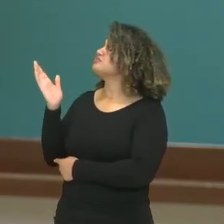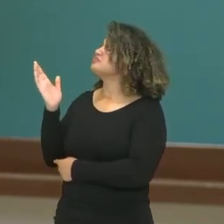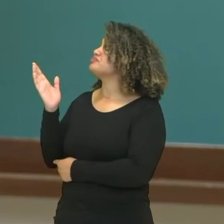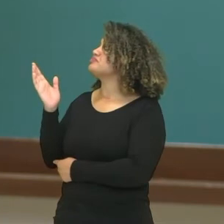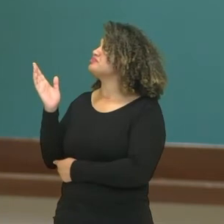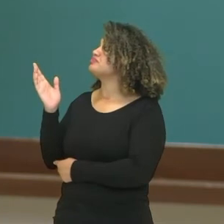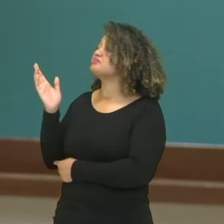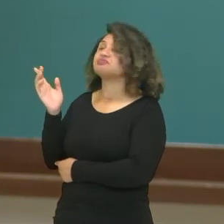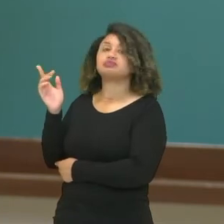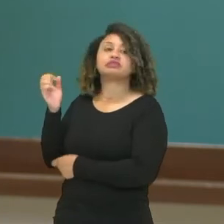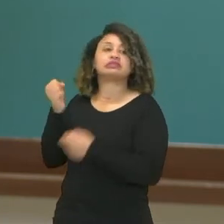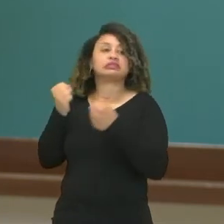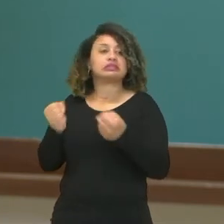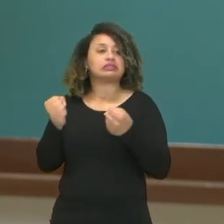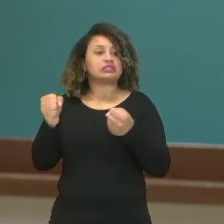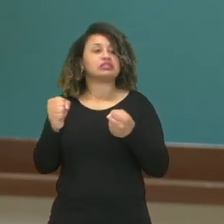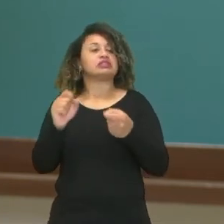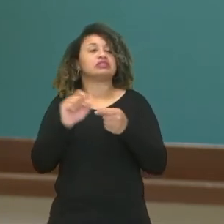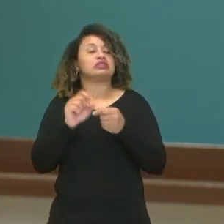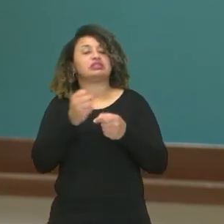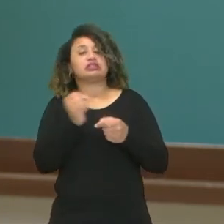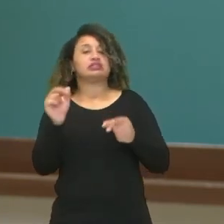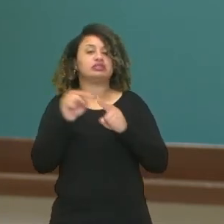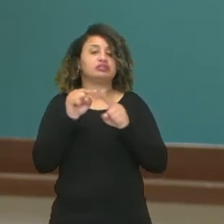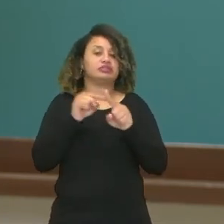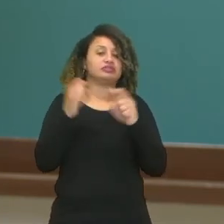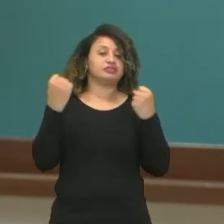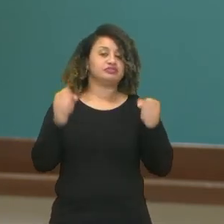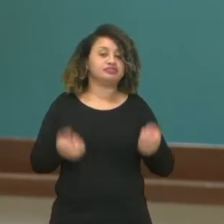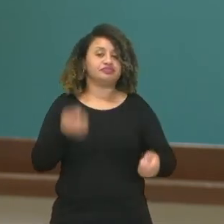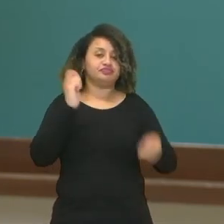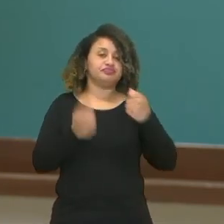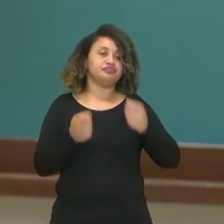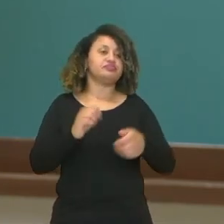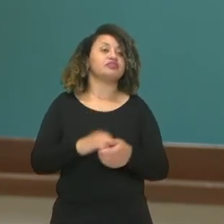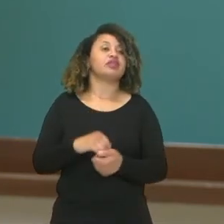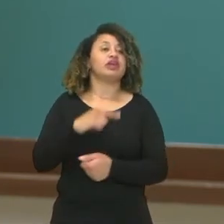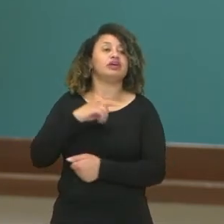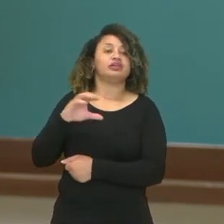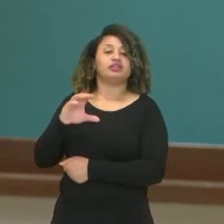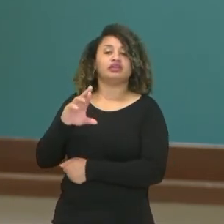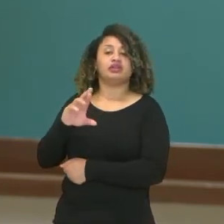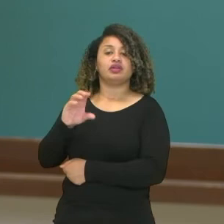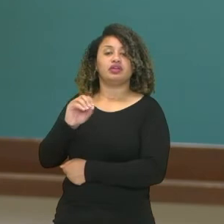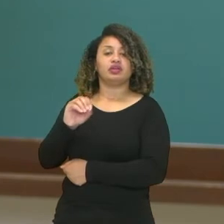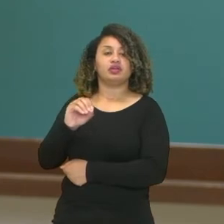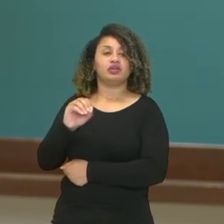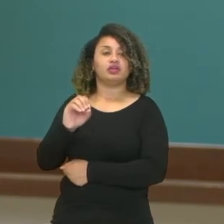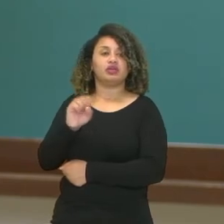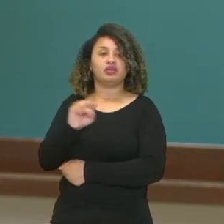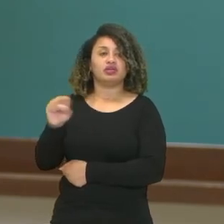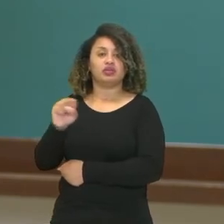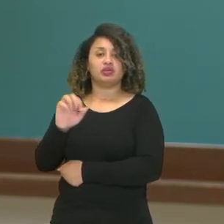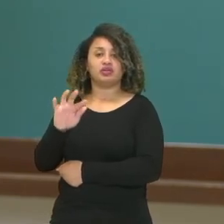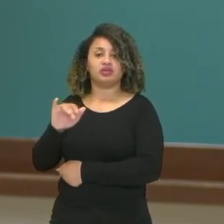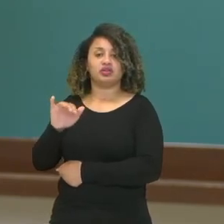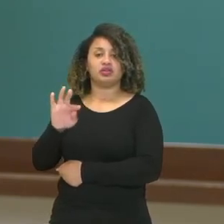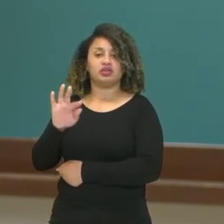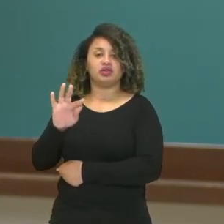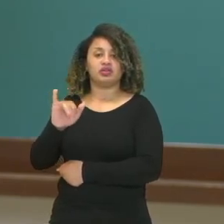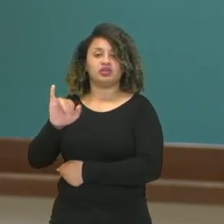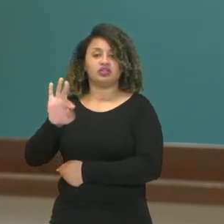para fazer alguns exercícios. Aí a gente tem o CrossFit, que é uma tendência que está crescendo bastante, já cresceu, né? Já